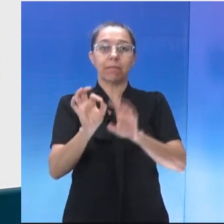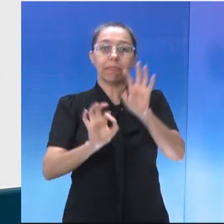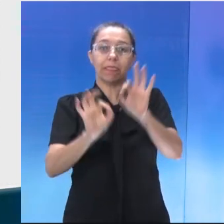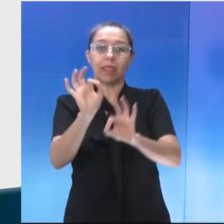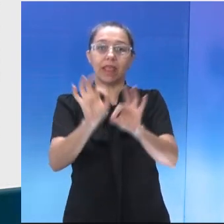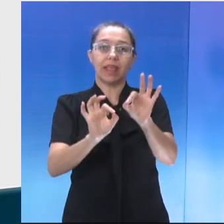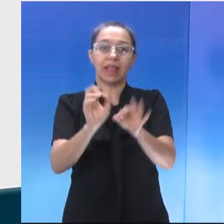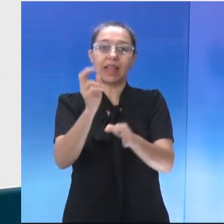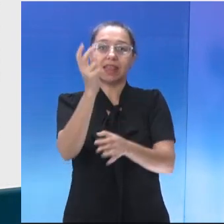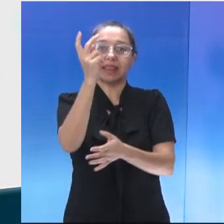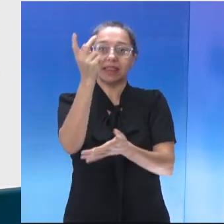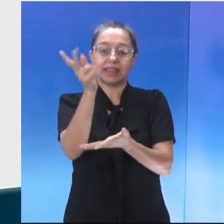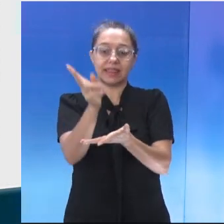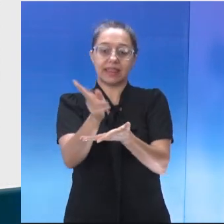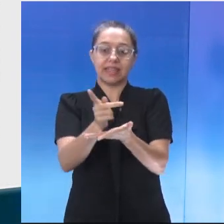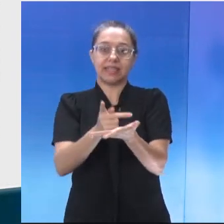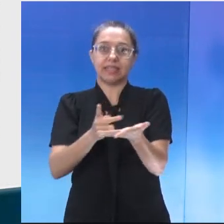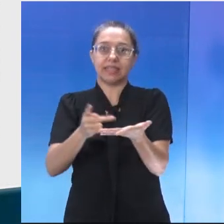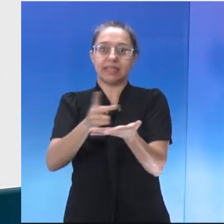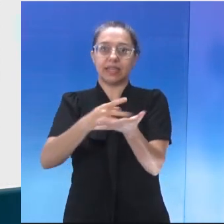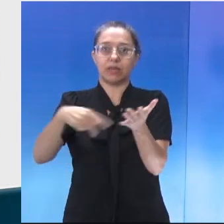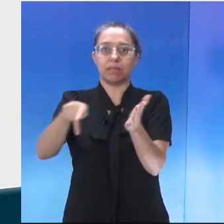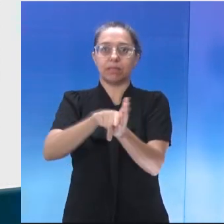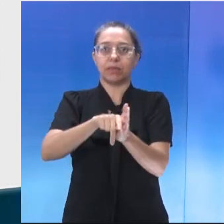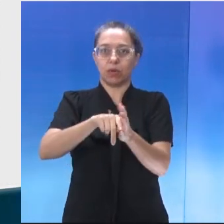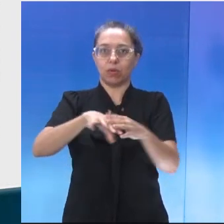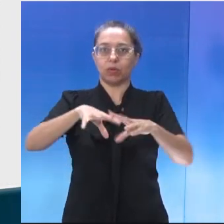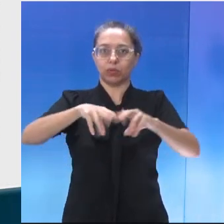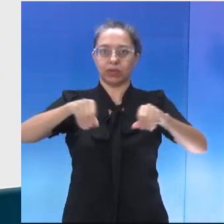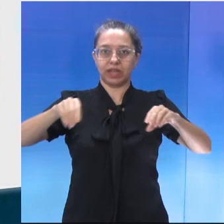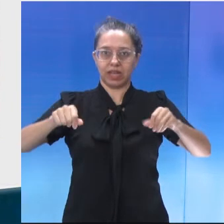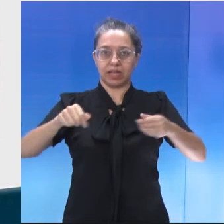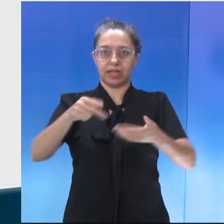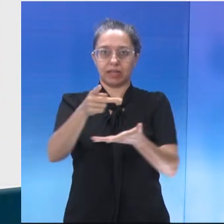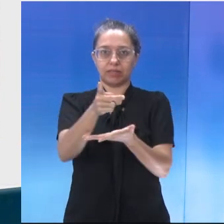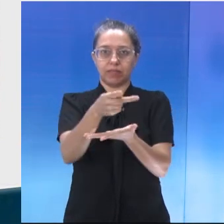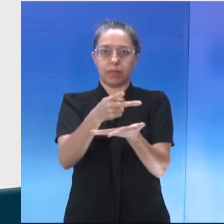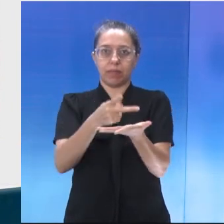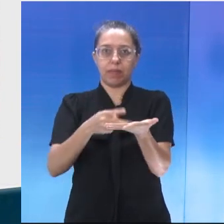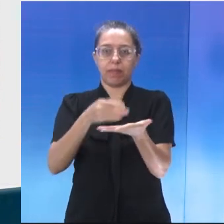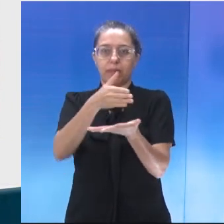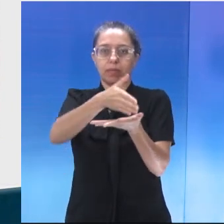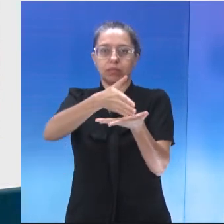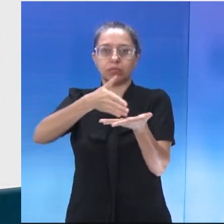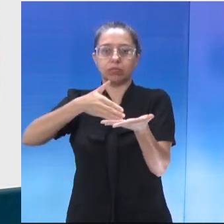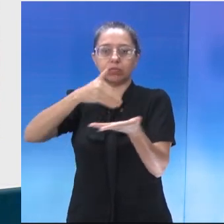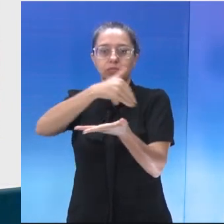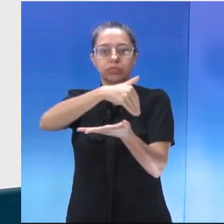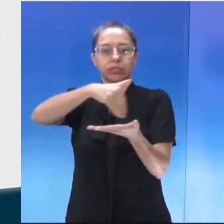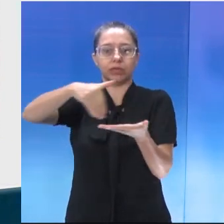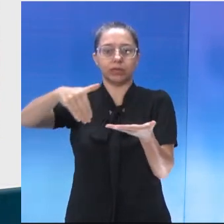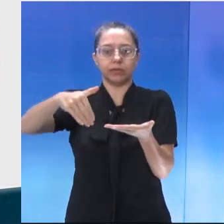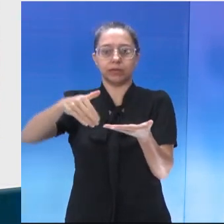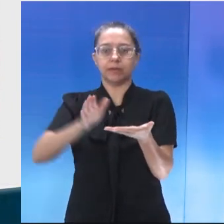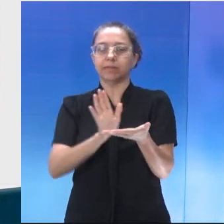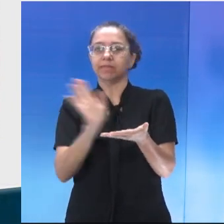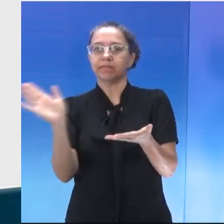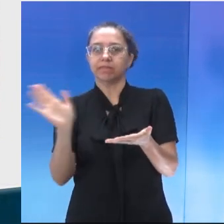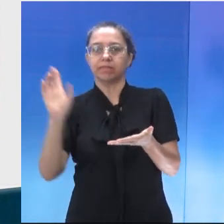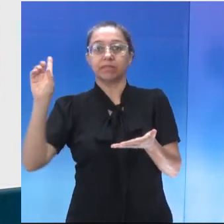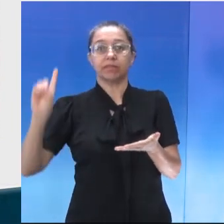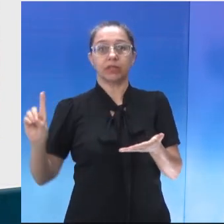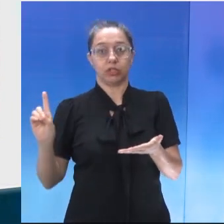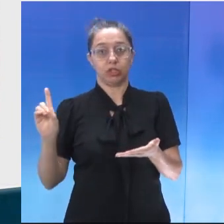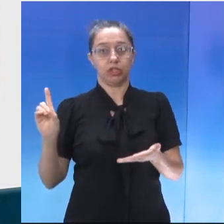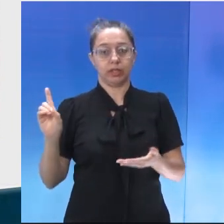terra, e geo é terra, glifos, desenhos. Como que esses desenhos eram feitos? Olha aí, é à direita, viu gente? Esse